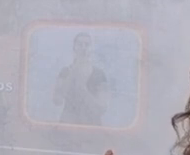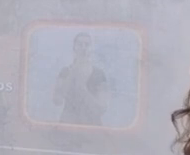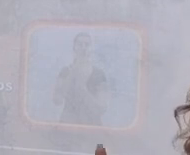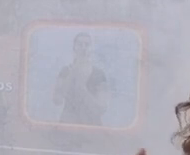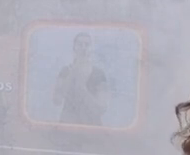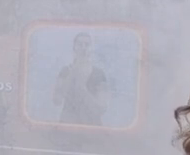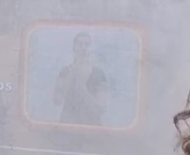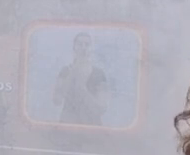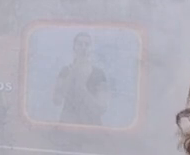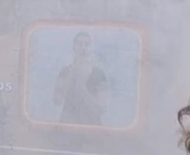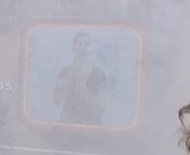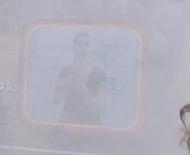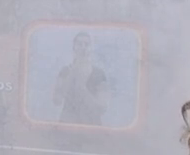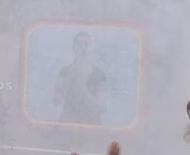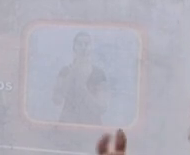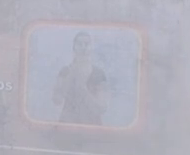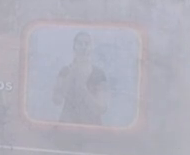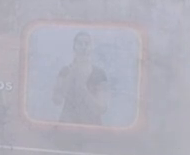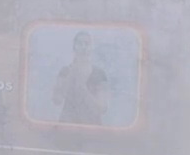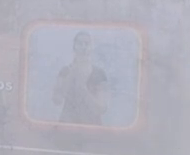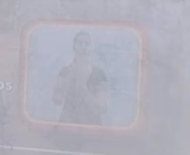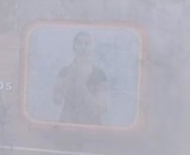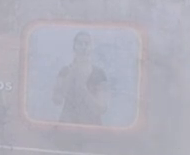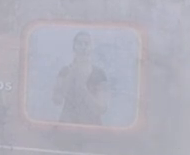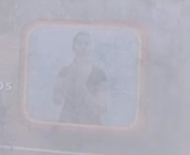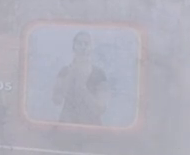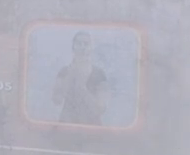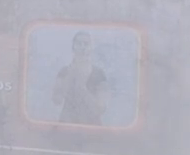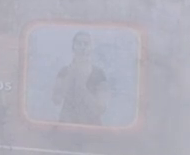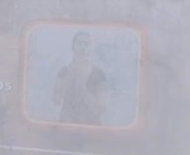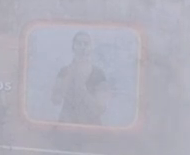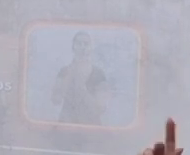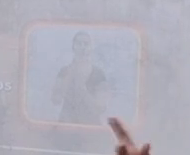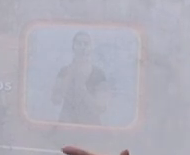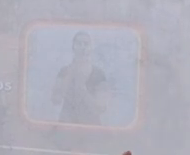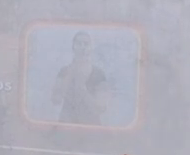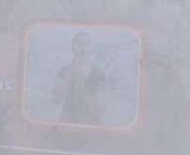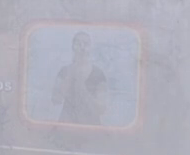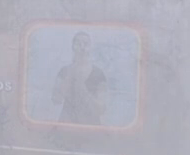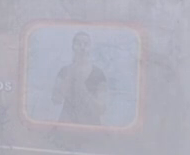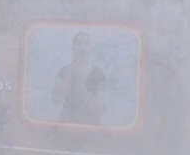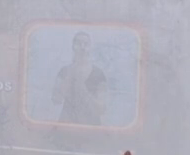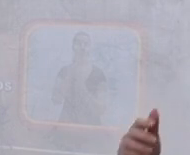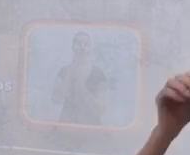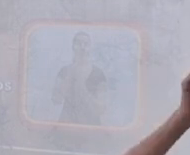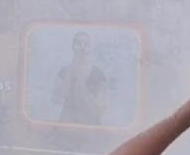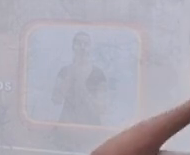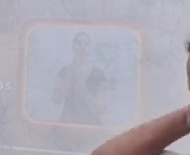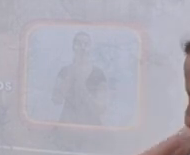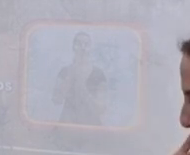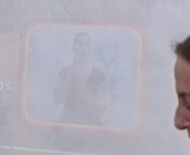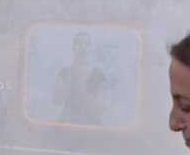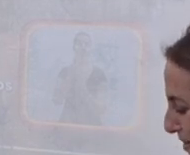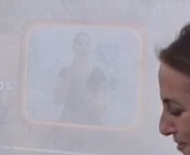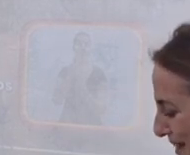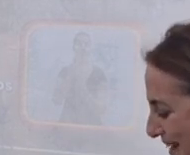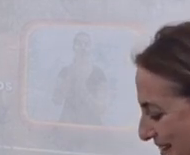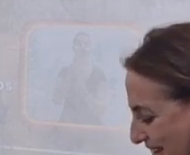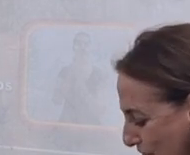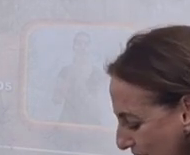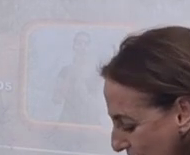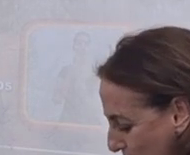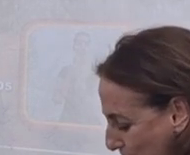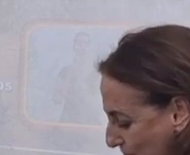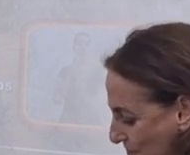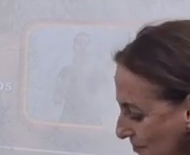possibilidades dela, dentro do desejo dela. Porque ela tinha desejo de fazer algo. Isso que é o mais importante, né? Aí tem o depoimento dela